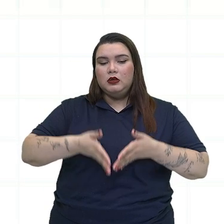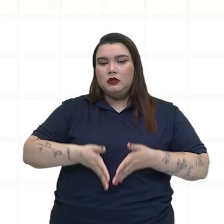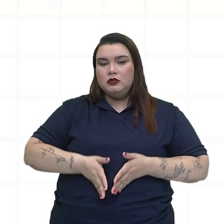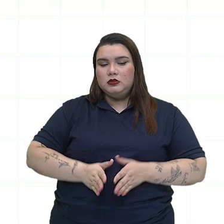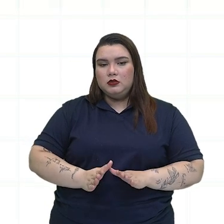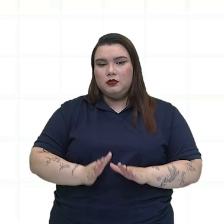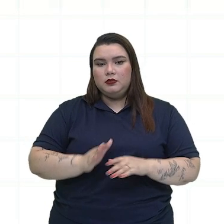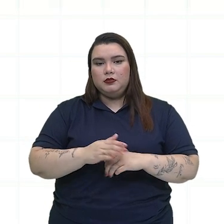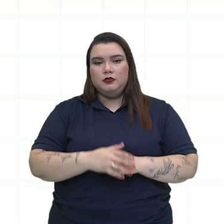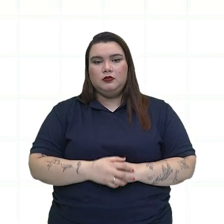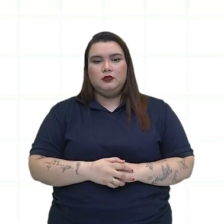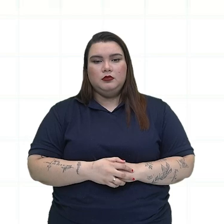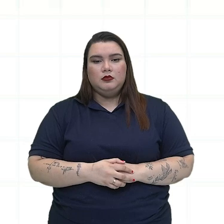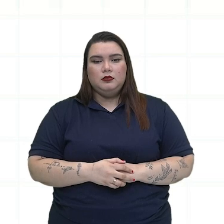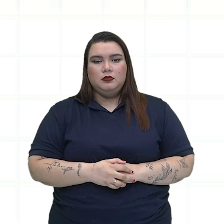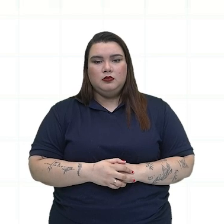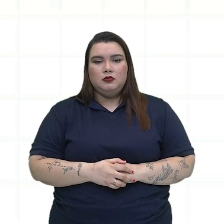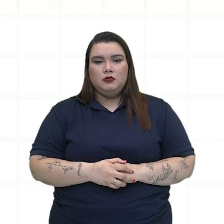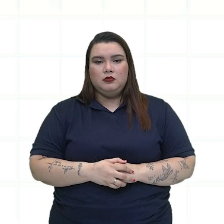aqui.